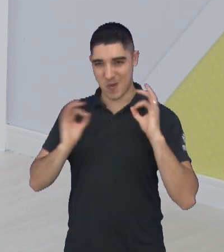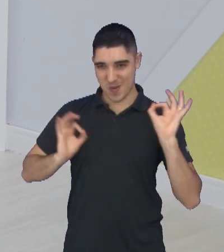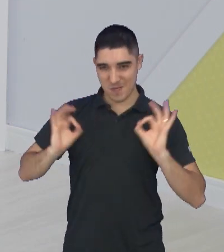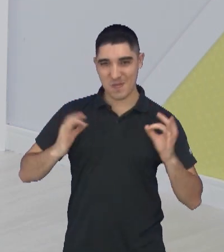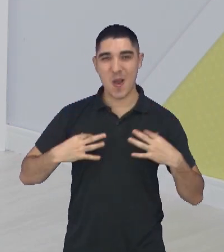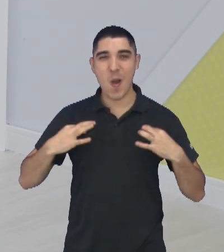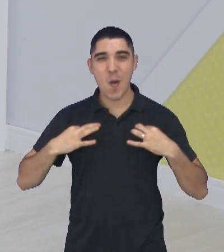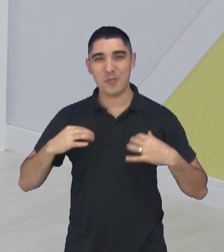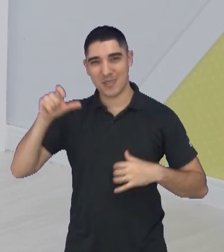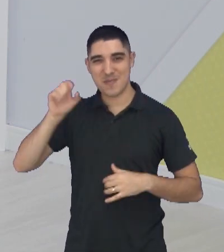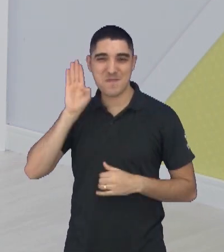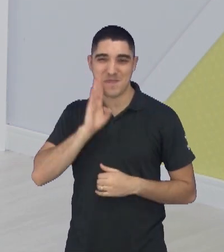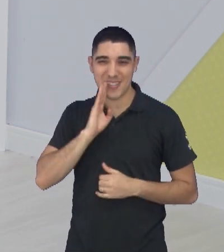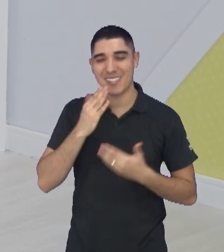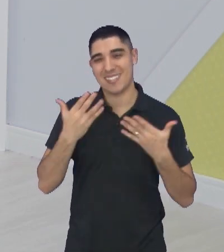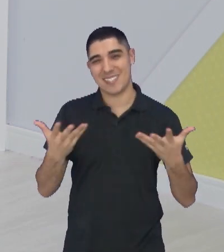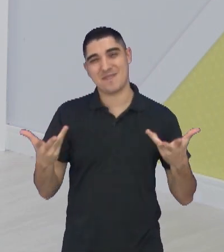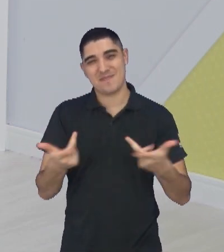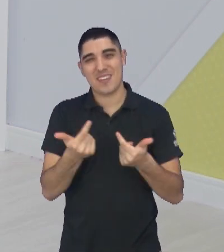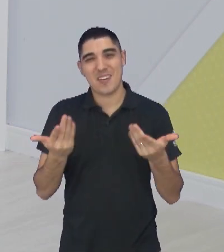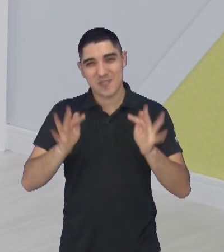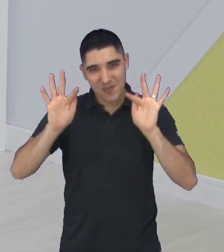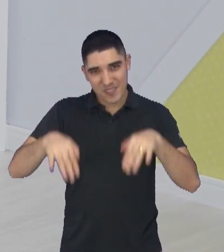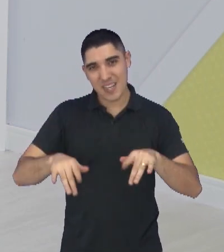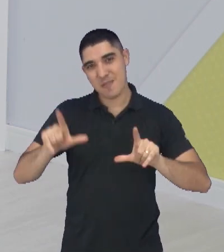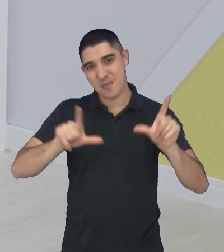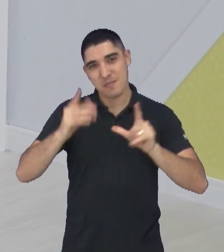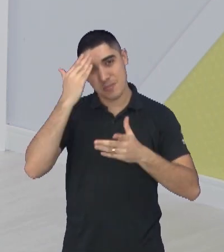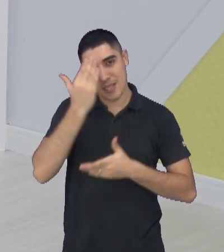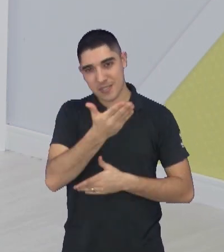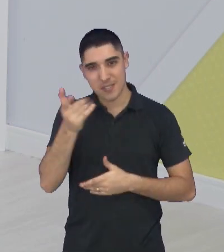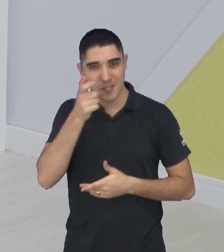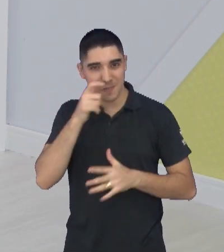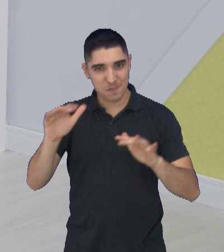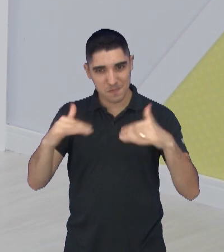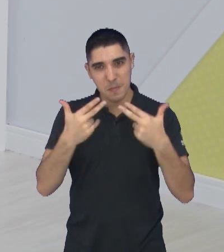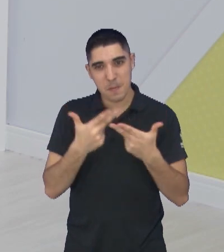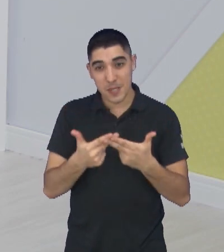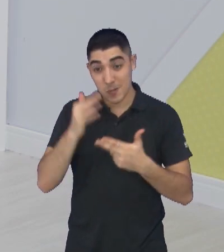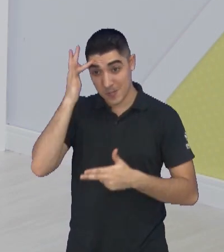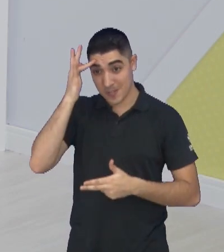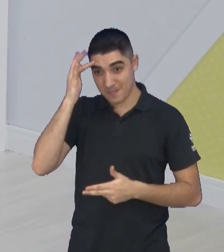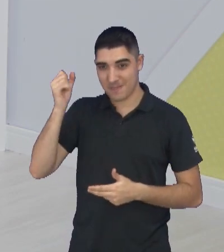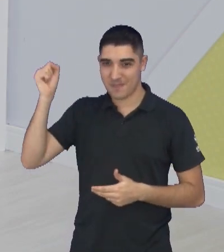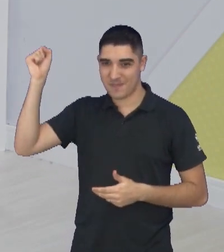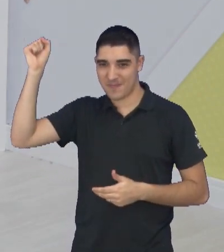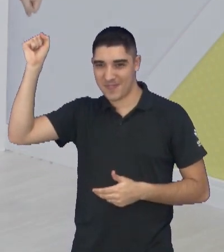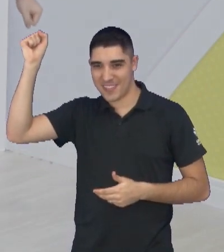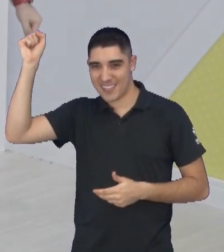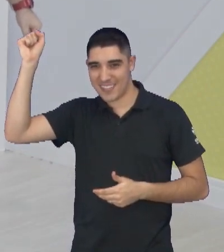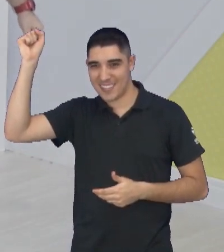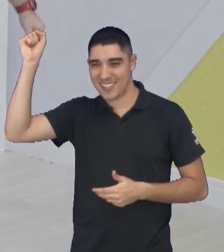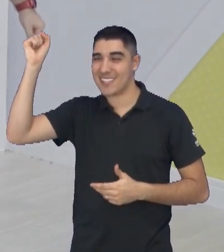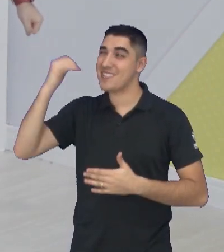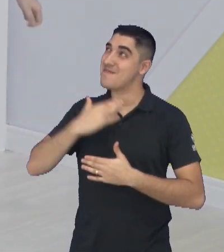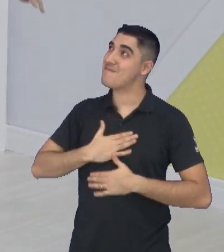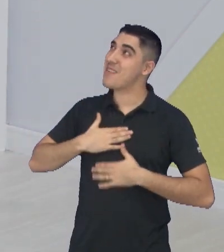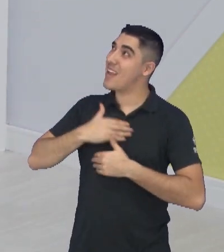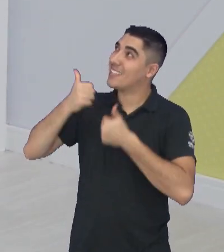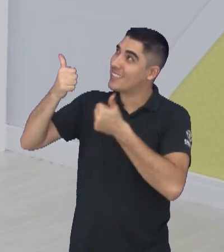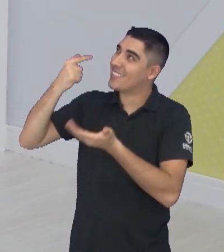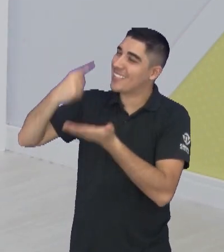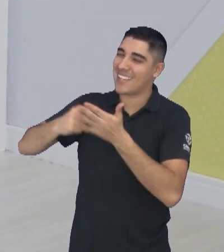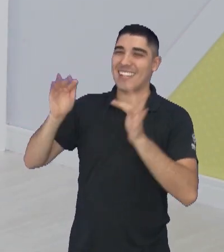Que beleza! Nós vamos chegando ao final do programa de hoje, agradecendo a sua audiência, a sua paciência. Luizão, sempre um prazer, hein? Aquele soquinho maroto